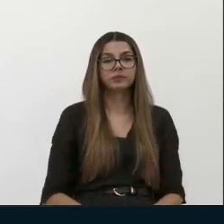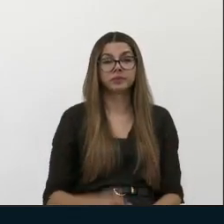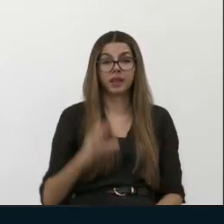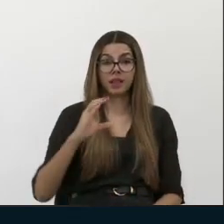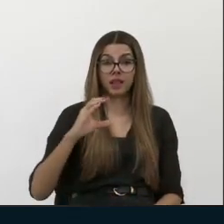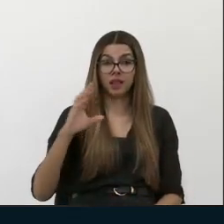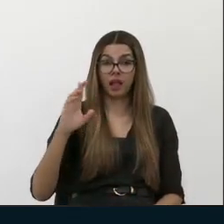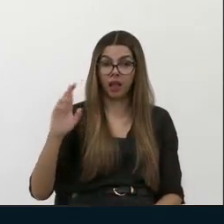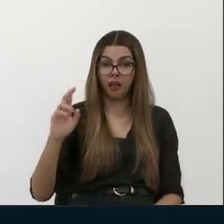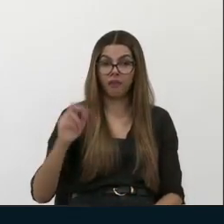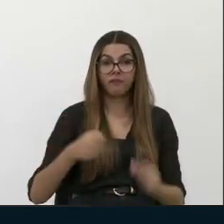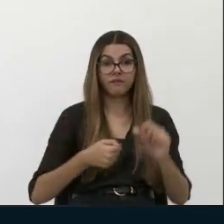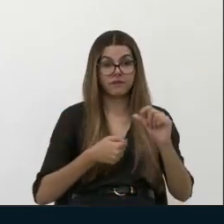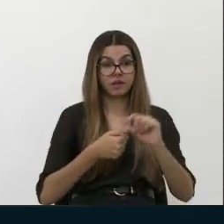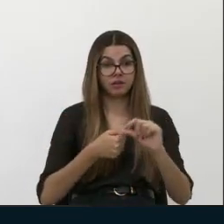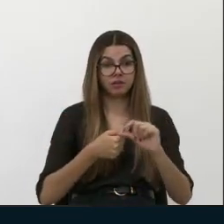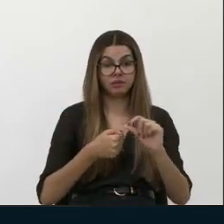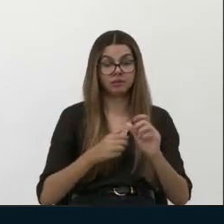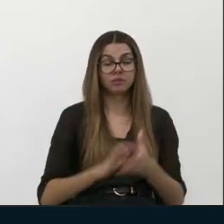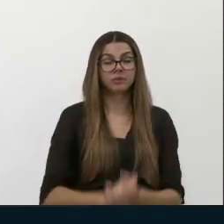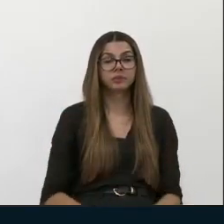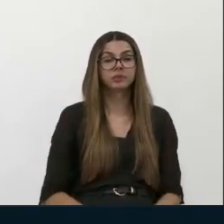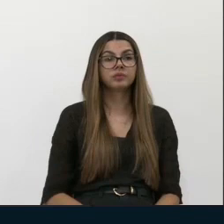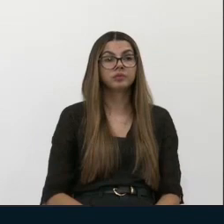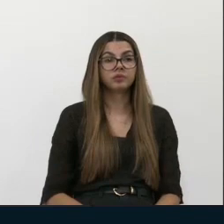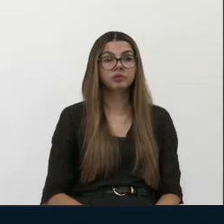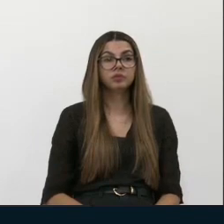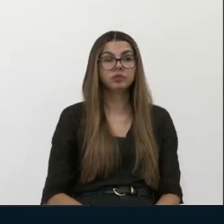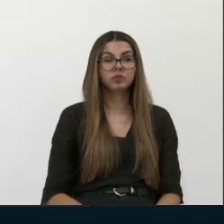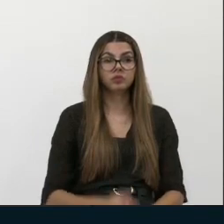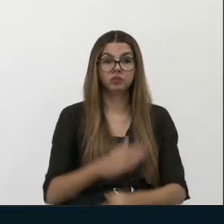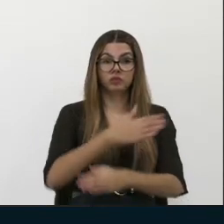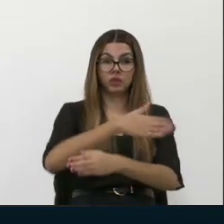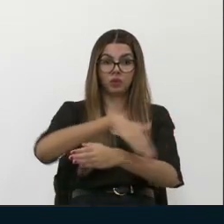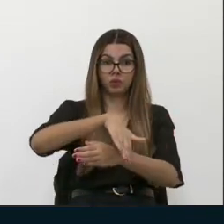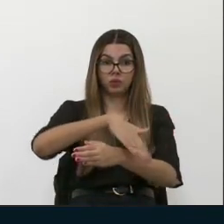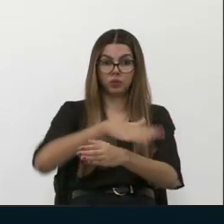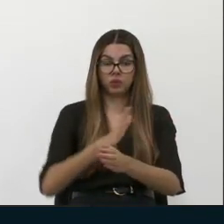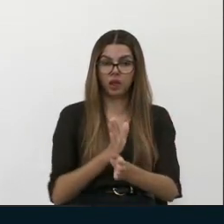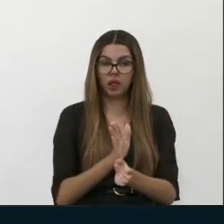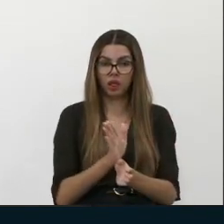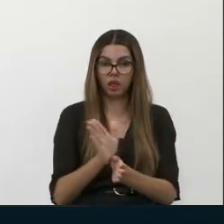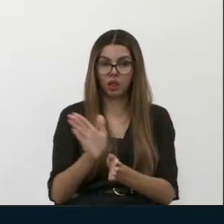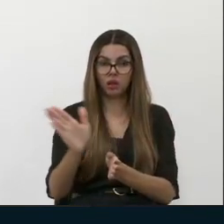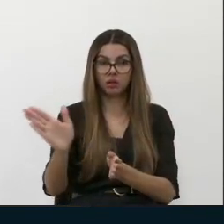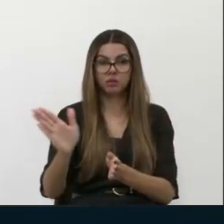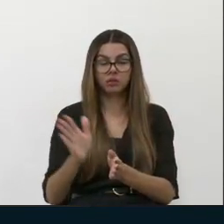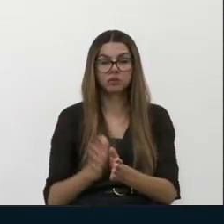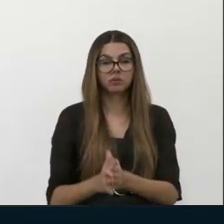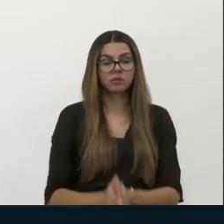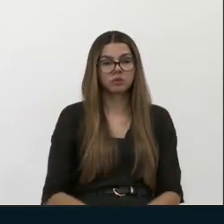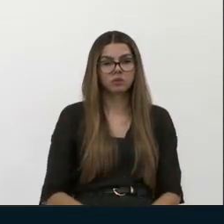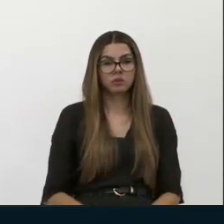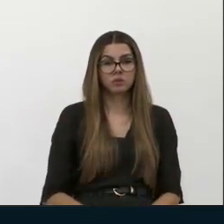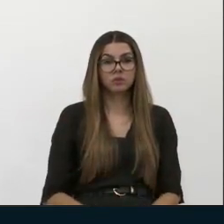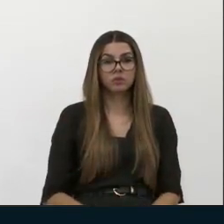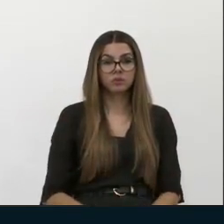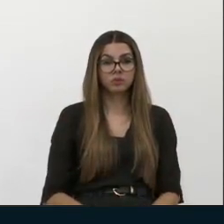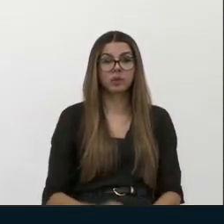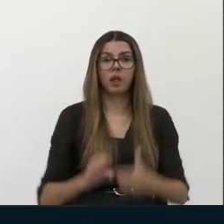fazendo. Agora, essa alça, essa lateral que falaram aqui da Dujas